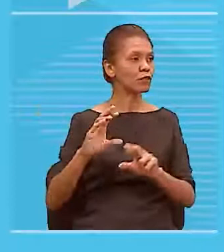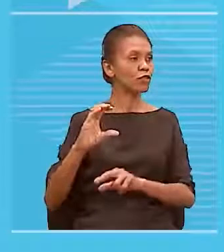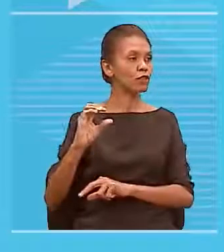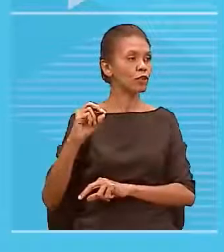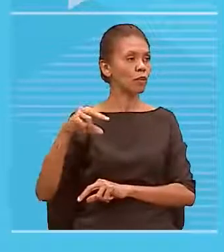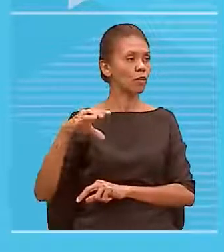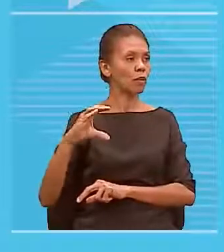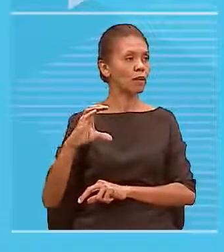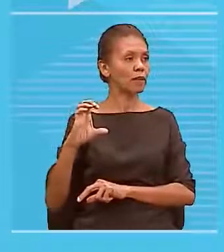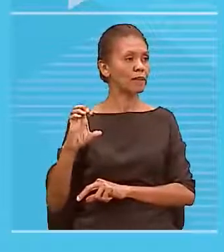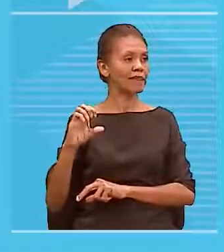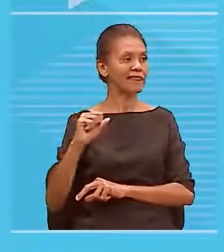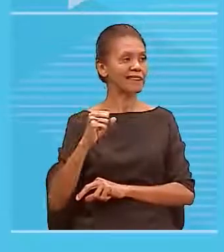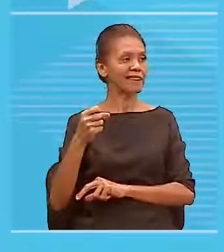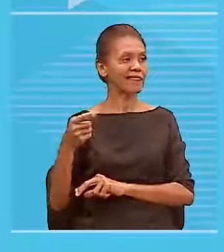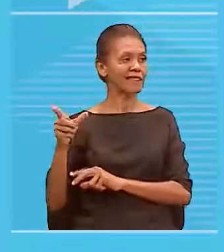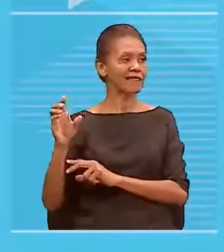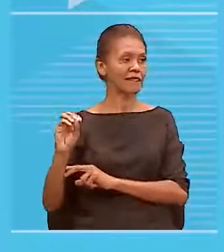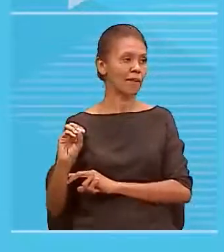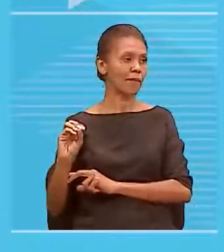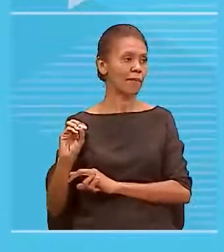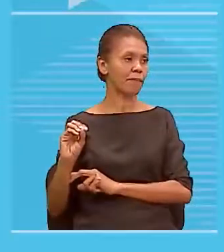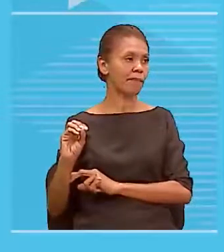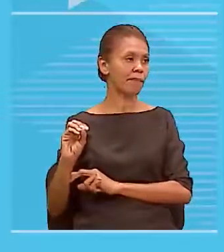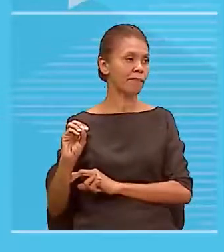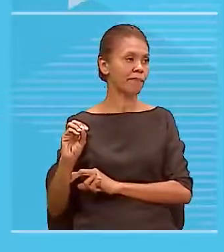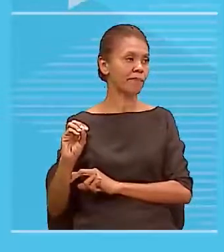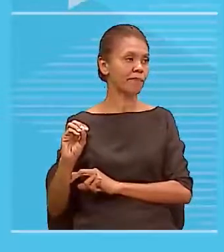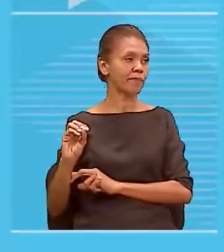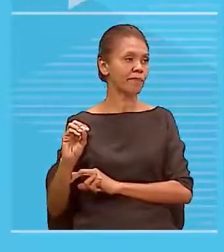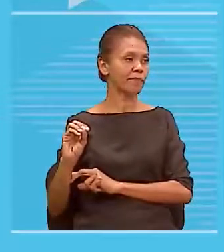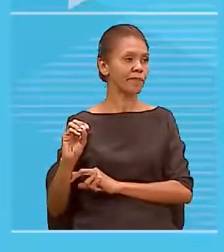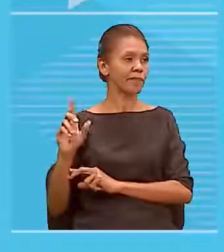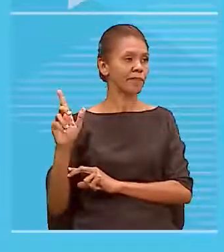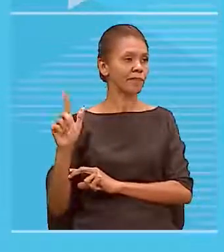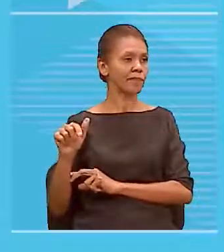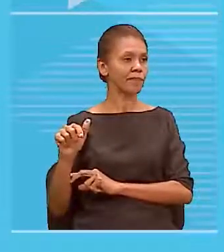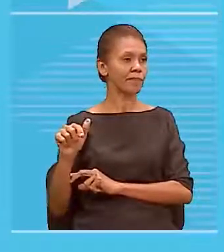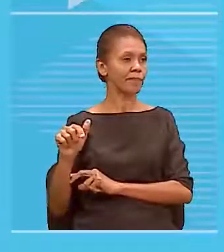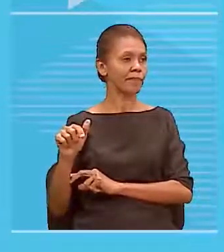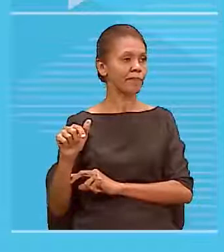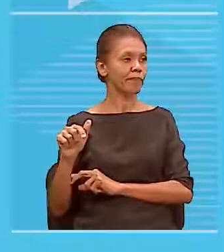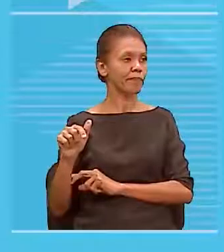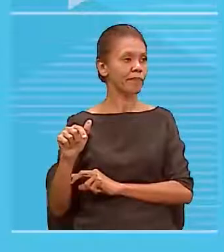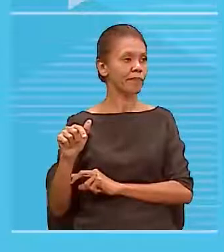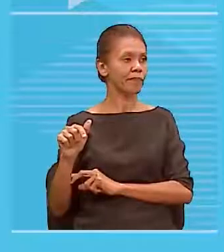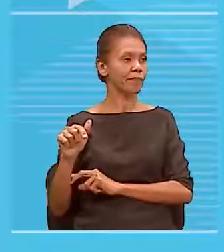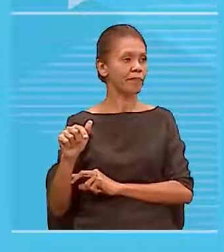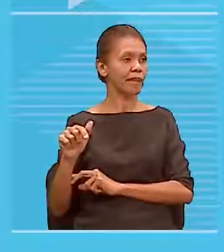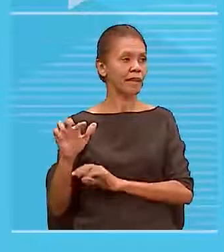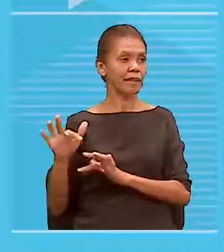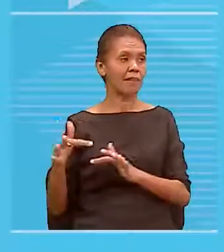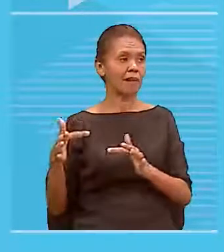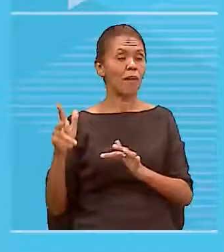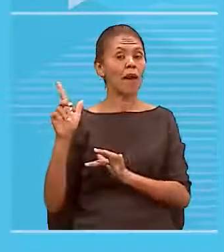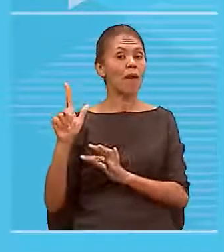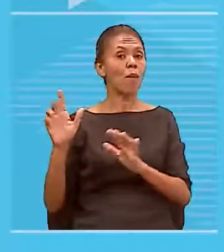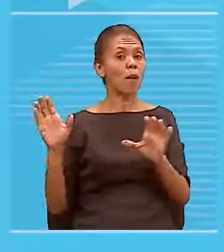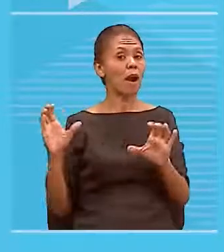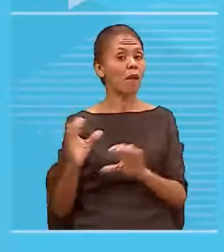Então me dá uma ideia de conclusão logo então assim né então isso aí é uma